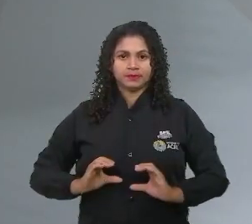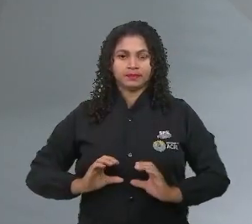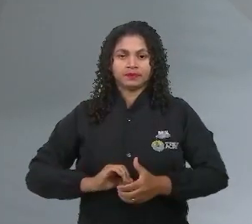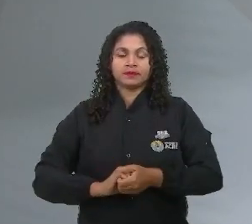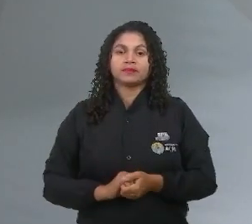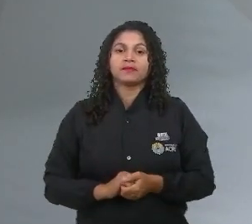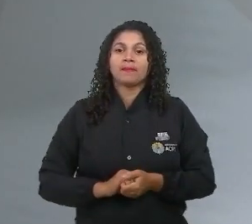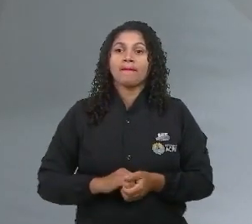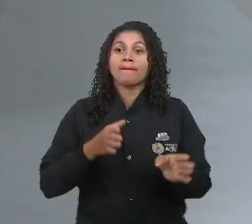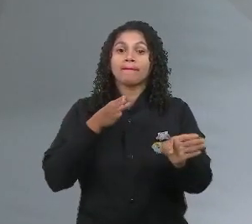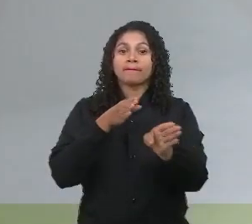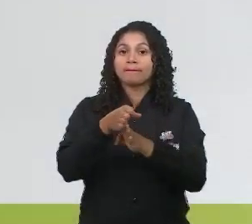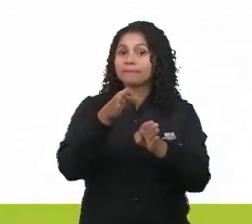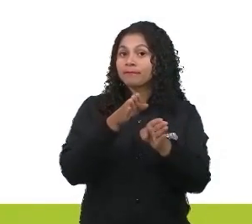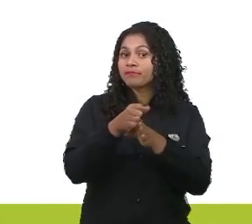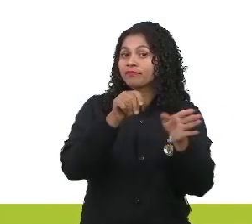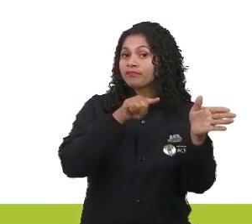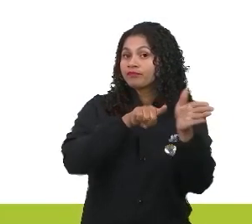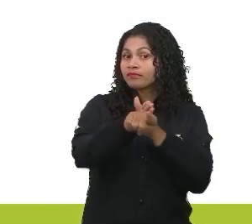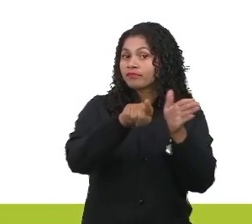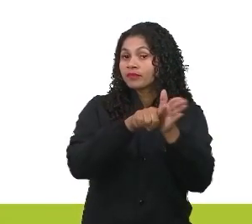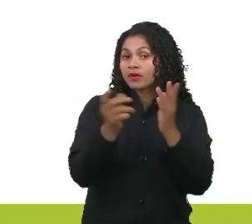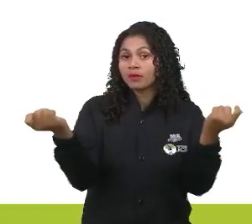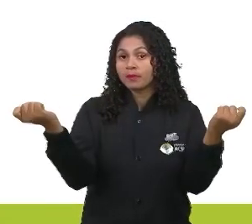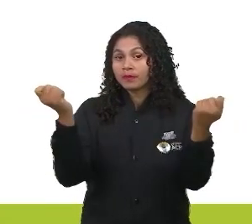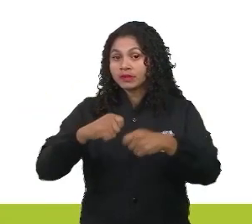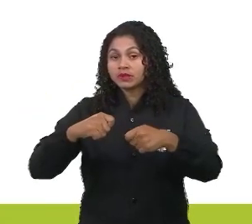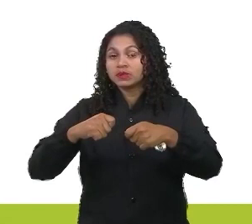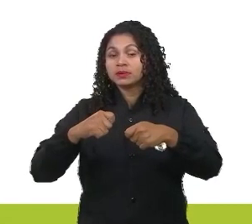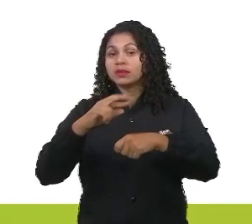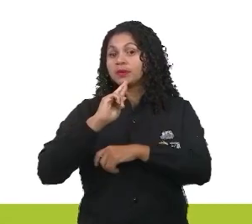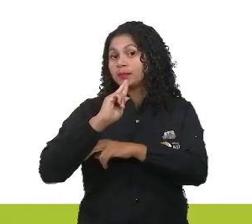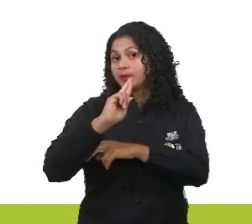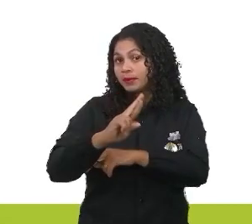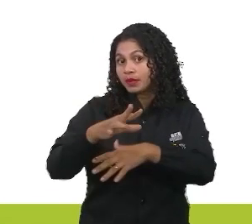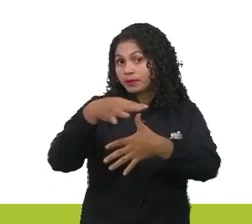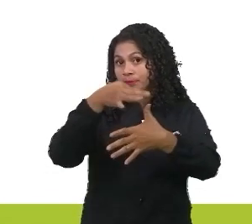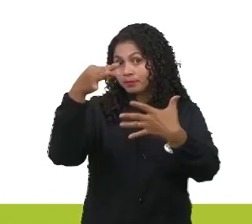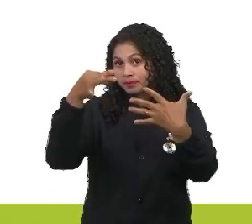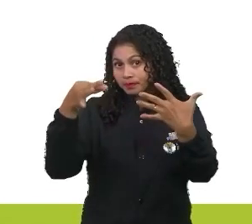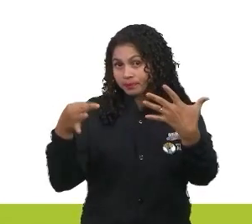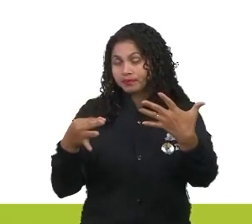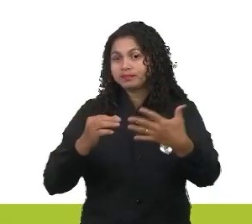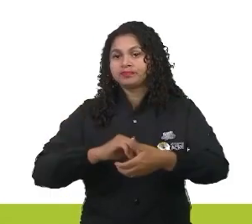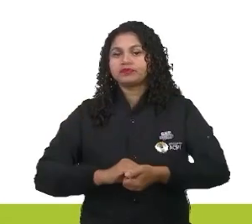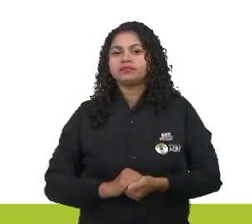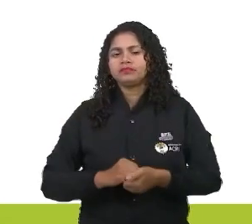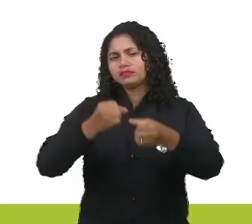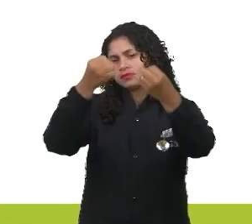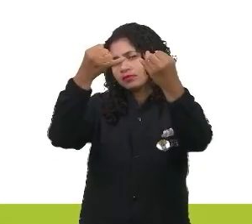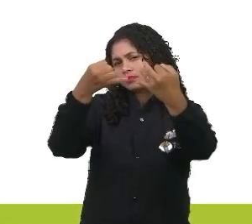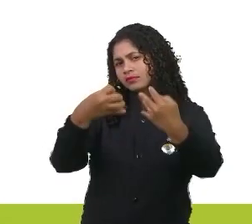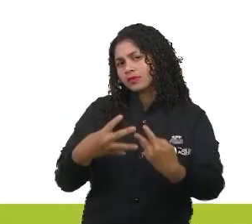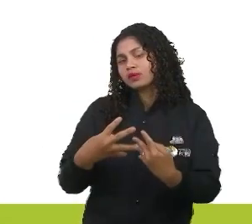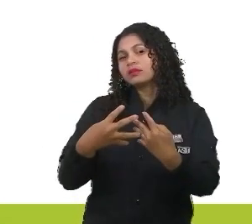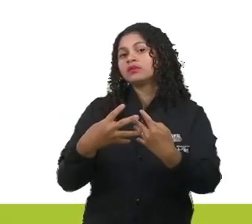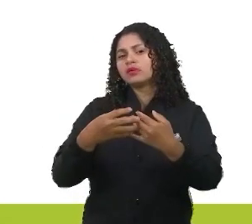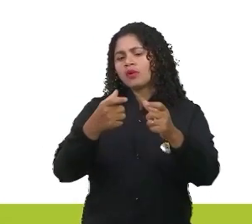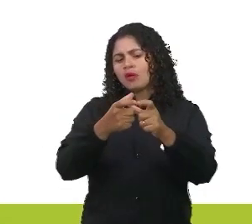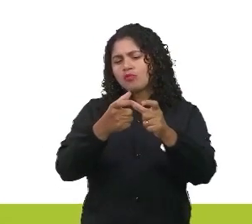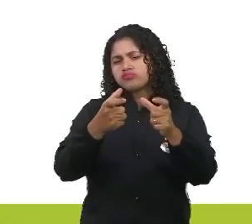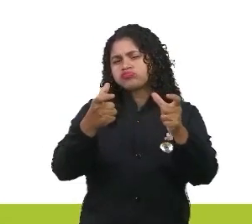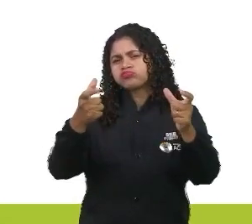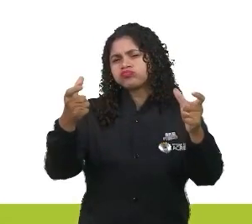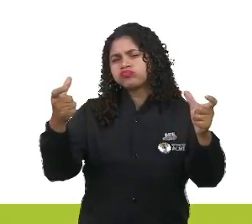o comando da questão e as possibilidades de resposta. Uma explicação para a expansão dos